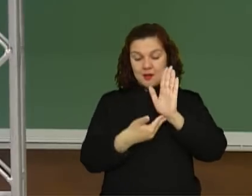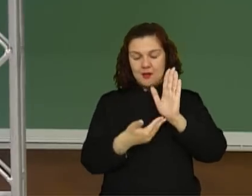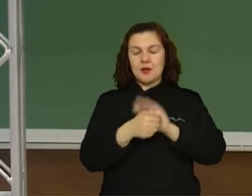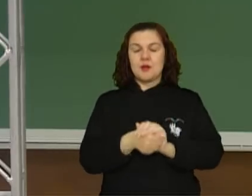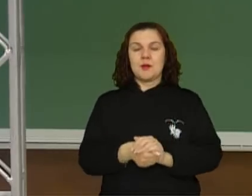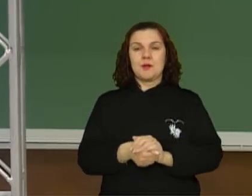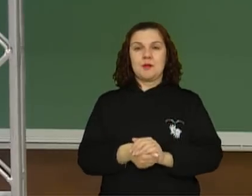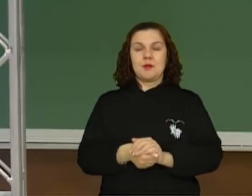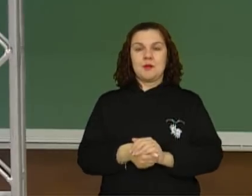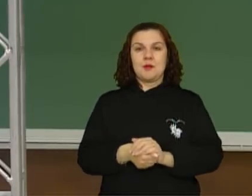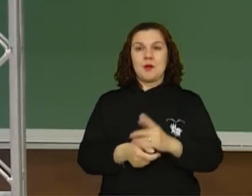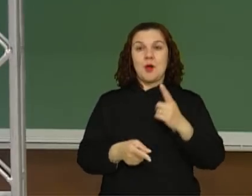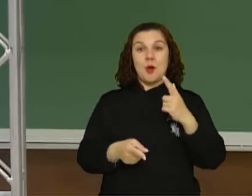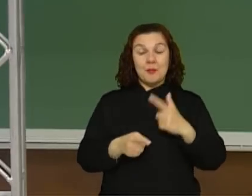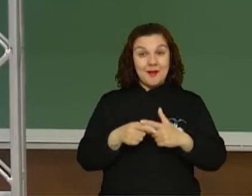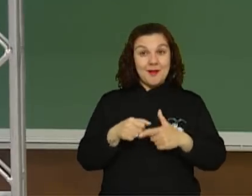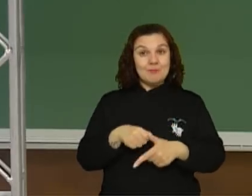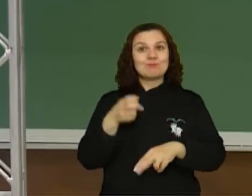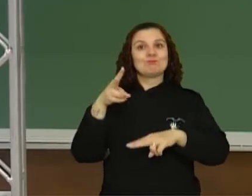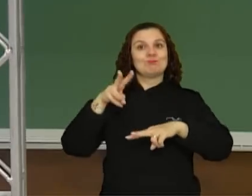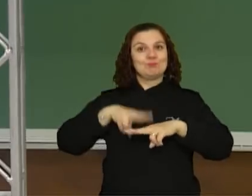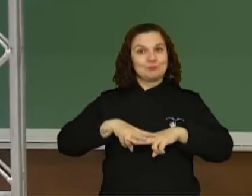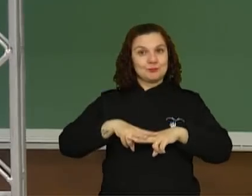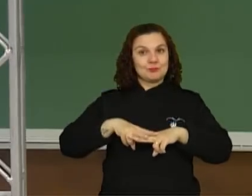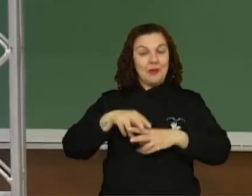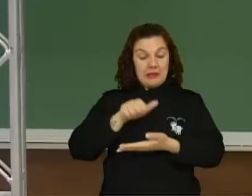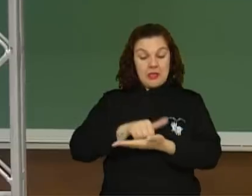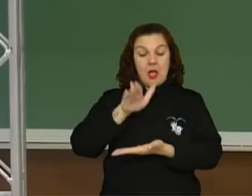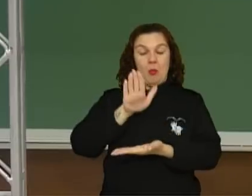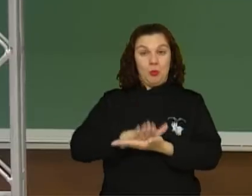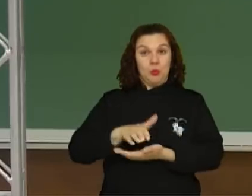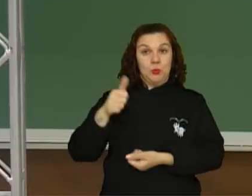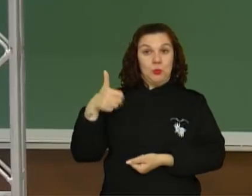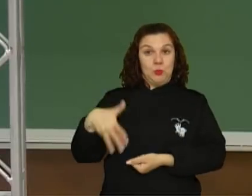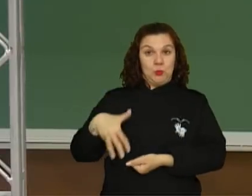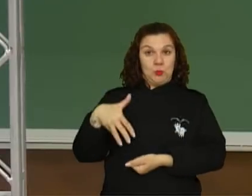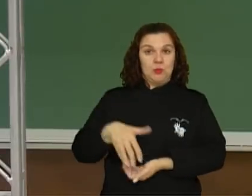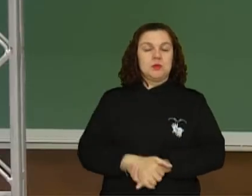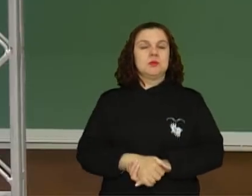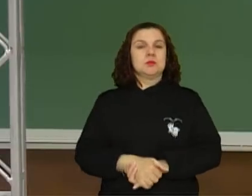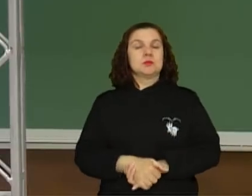isso dá pena, e a multa é grande.